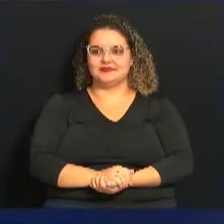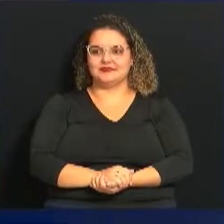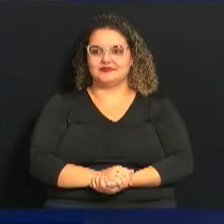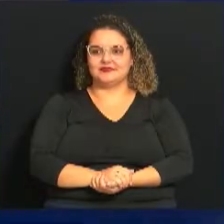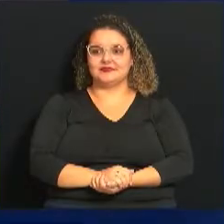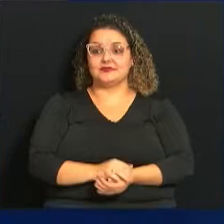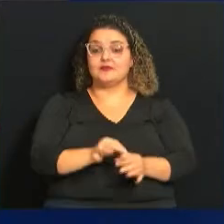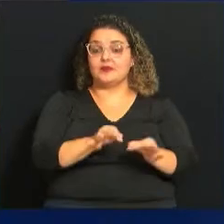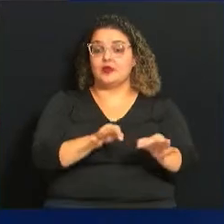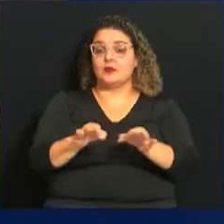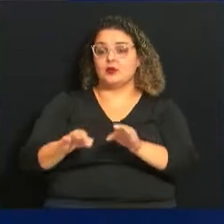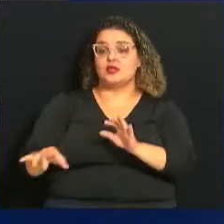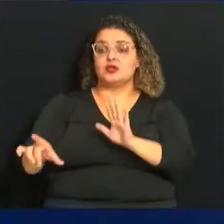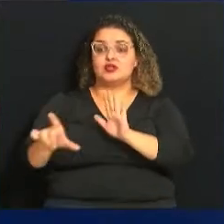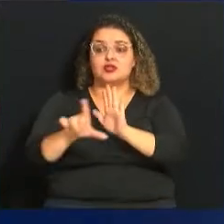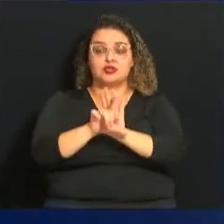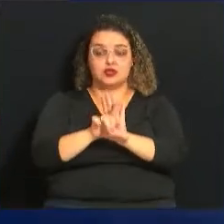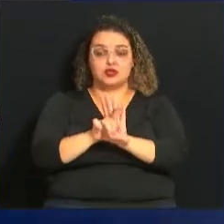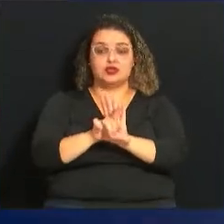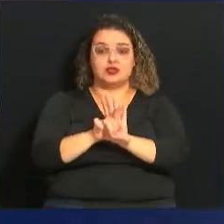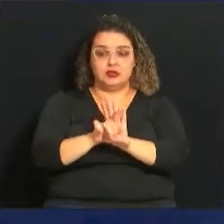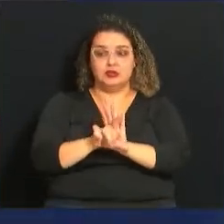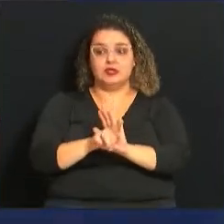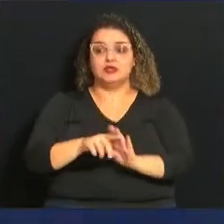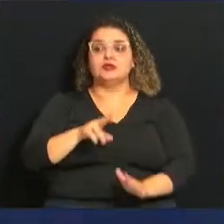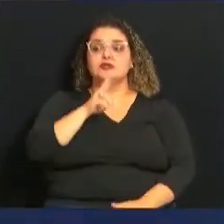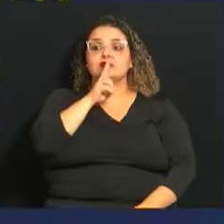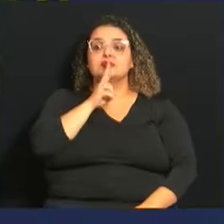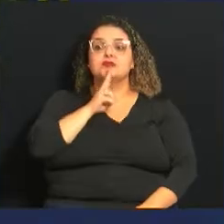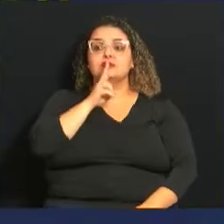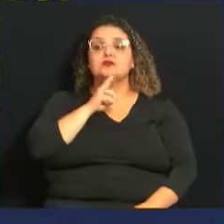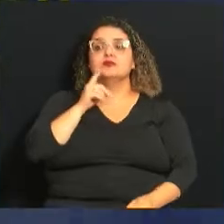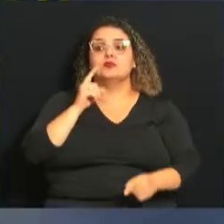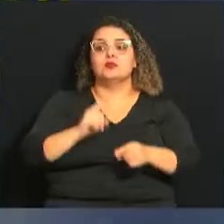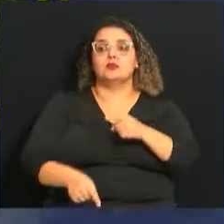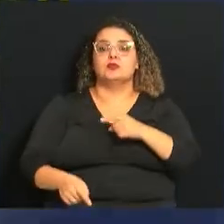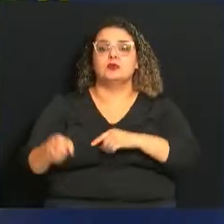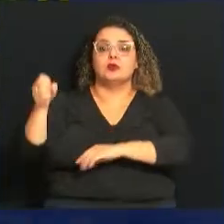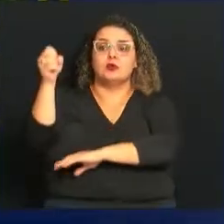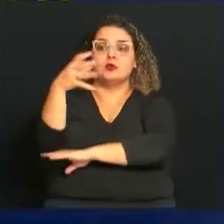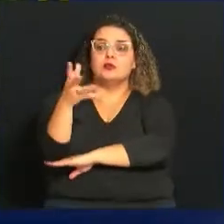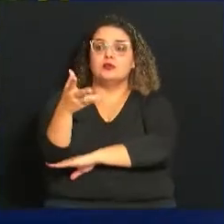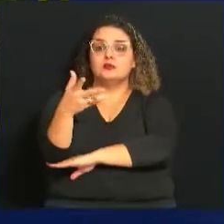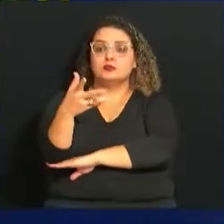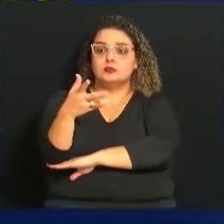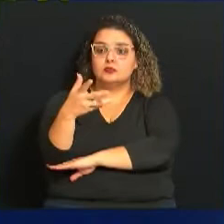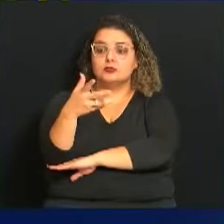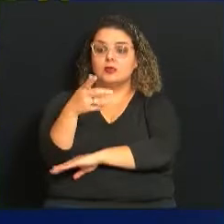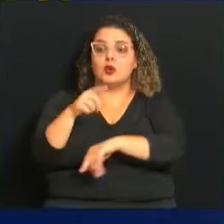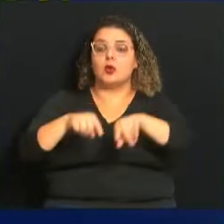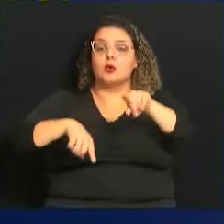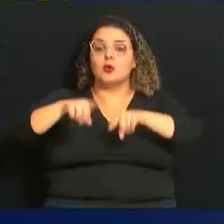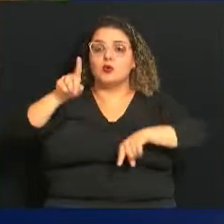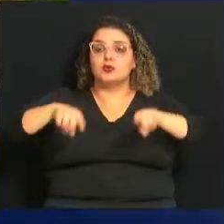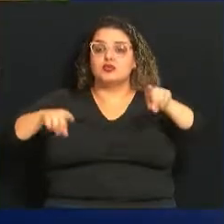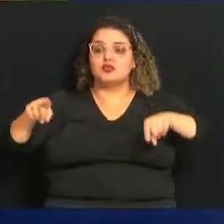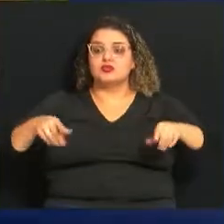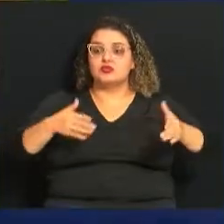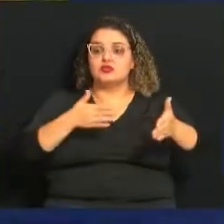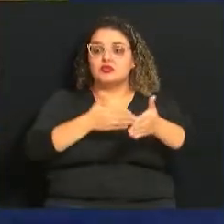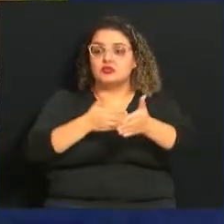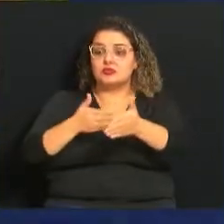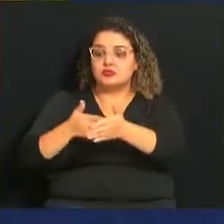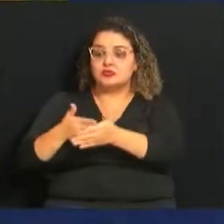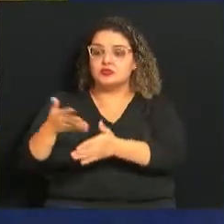Projeto de lei do vereador Nelson Ossiri quer proibir o funcionamento de radares de trânsito com diferentes limites de